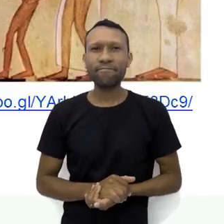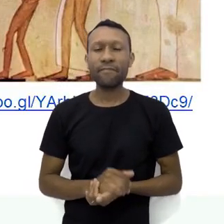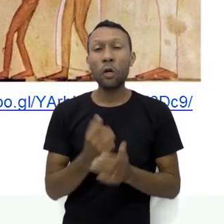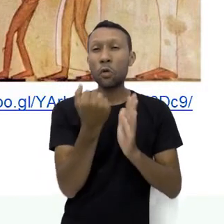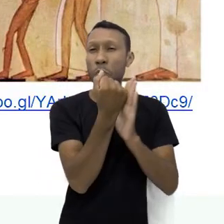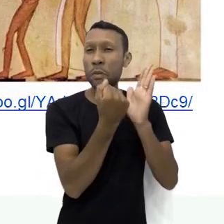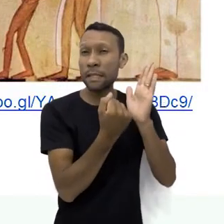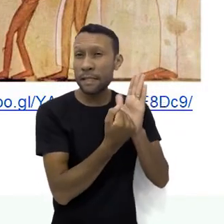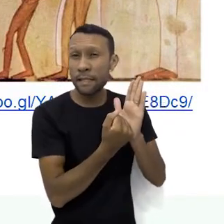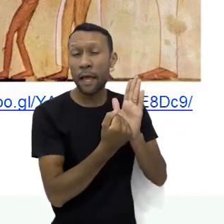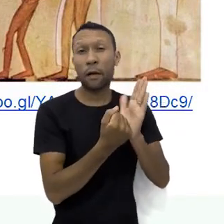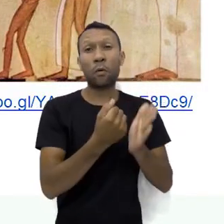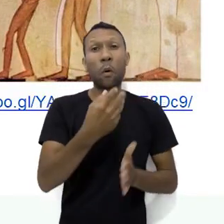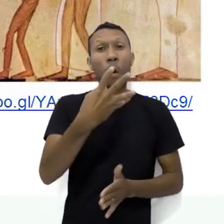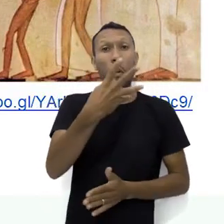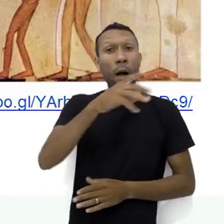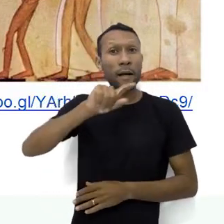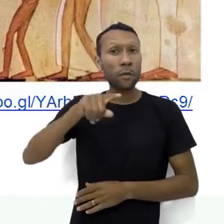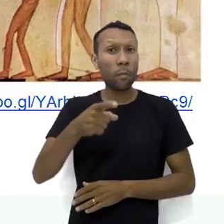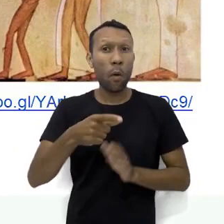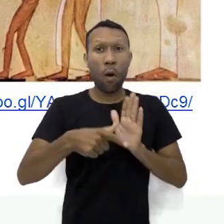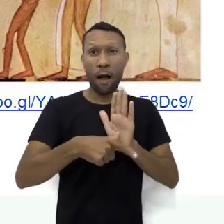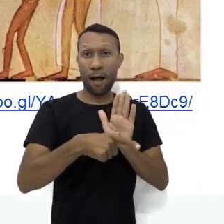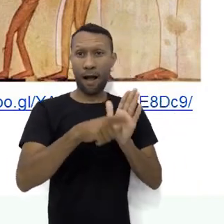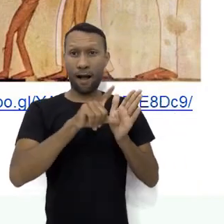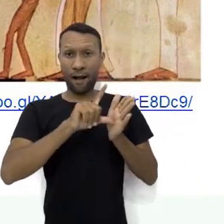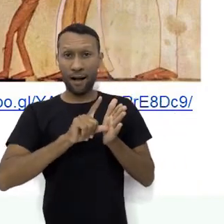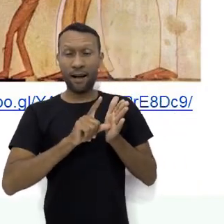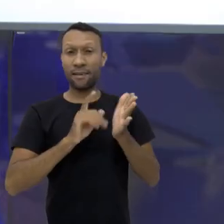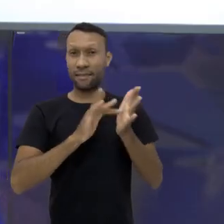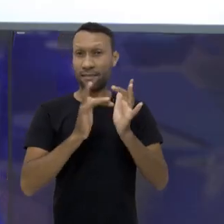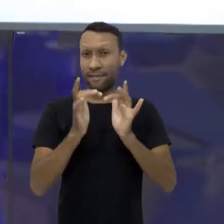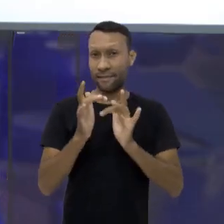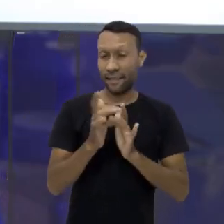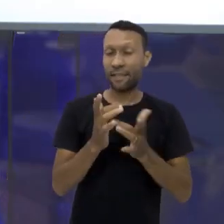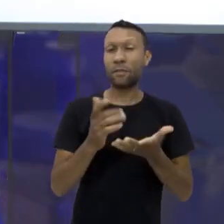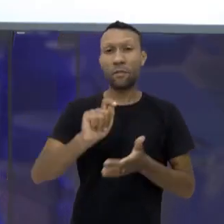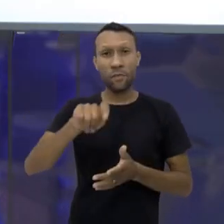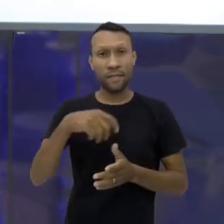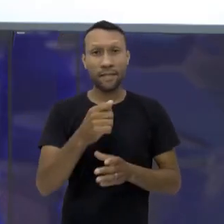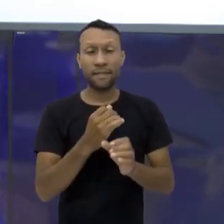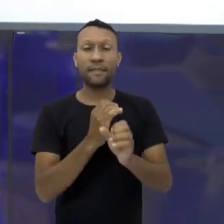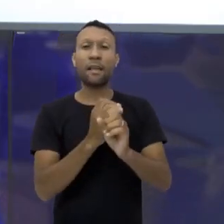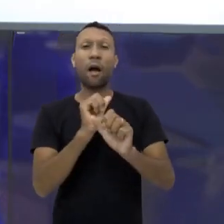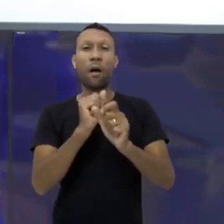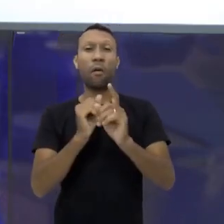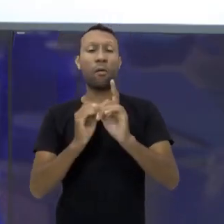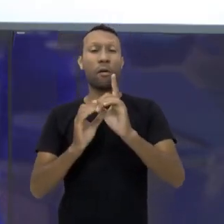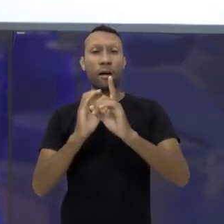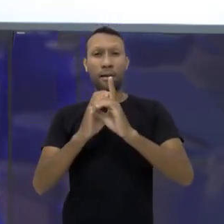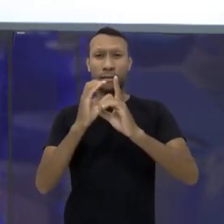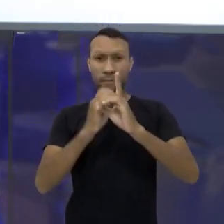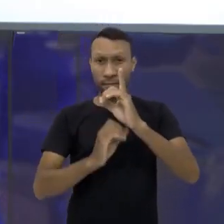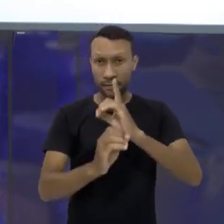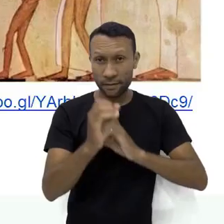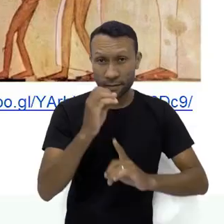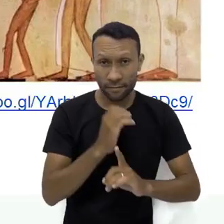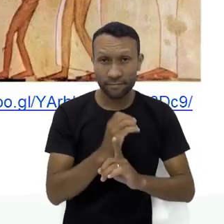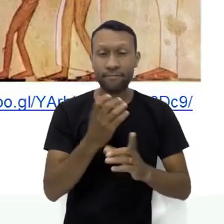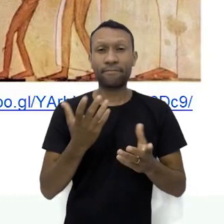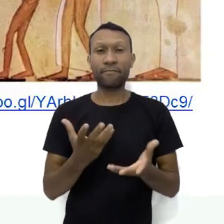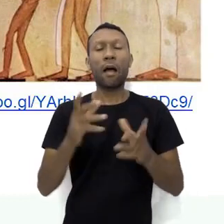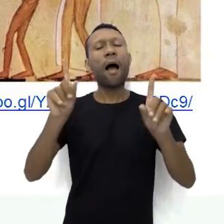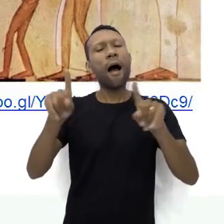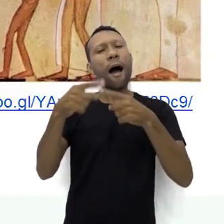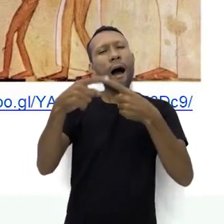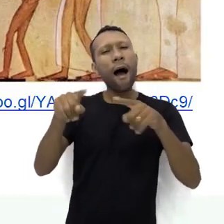século 4000 a.C., a música era muito presente, configurando um importante elemento religioso. A